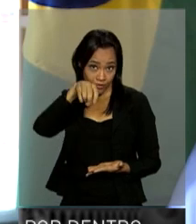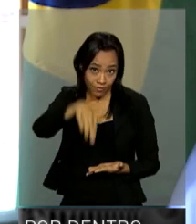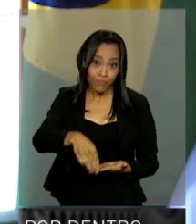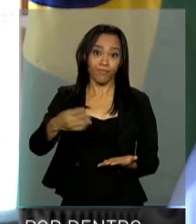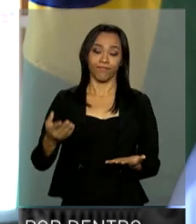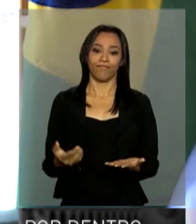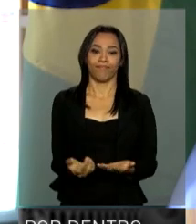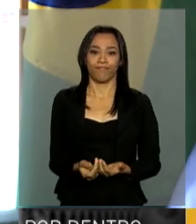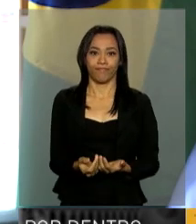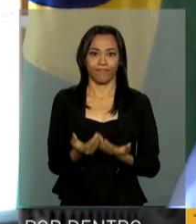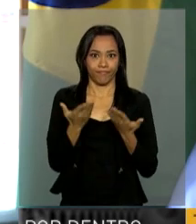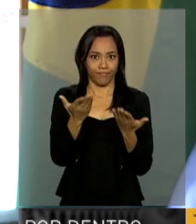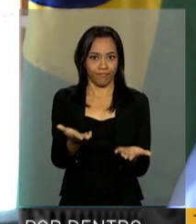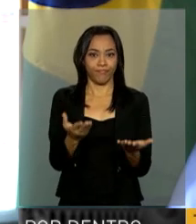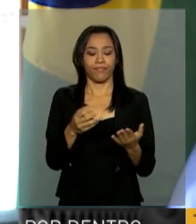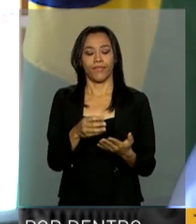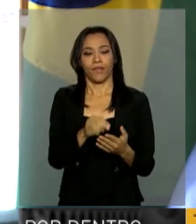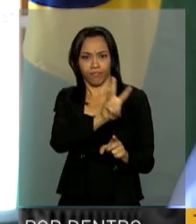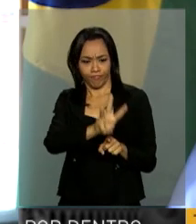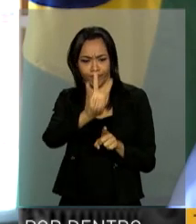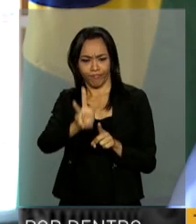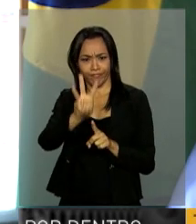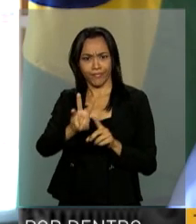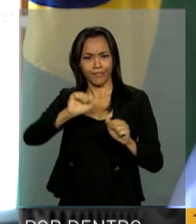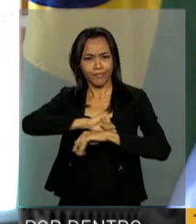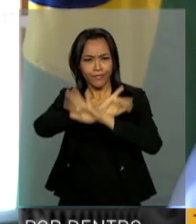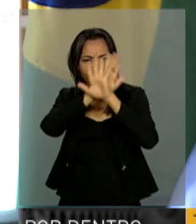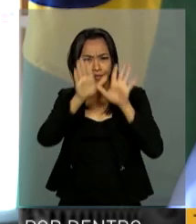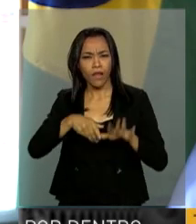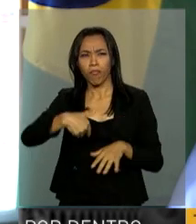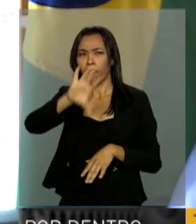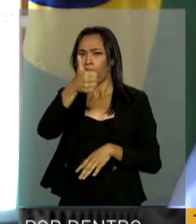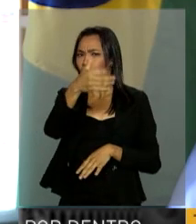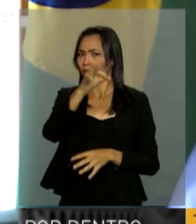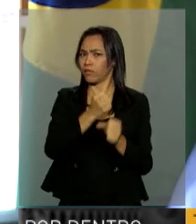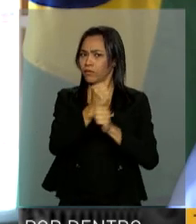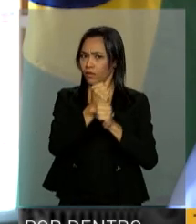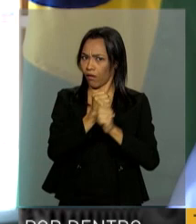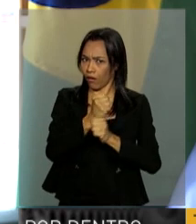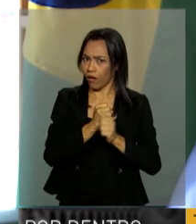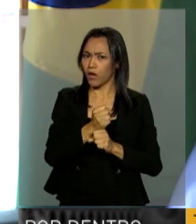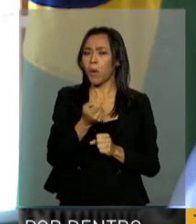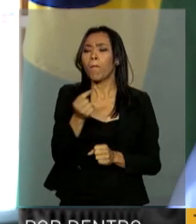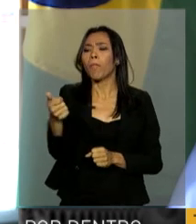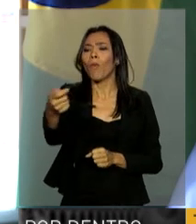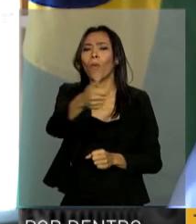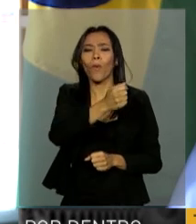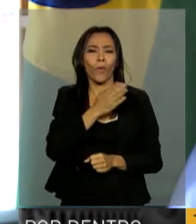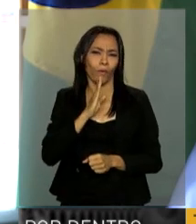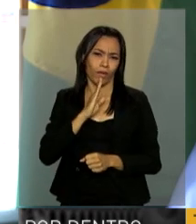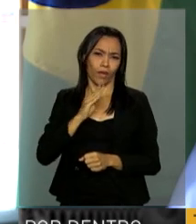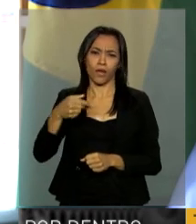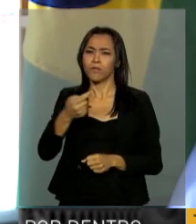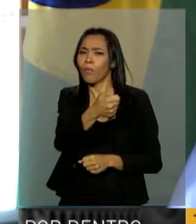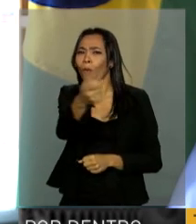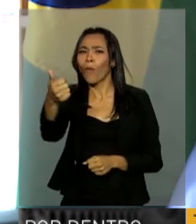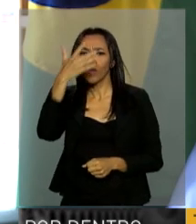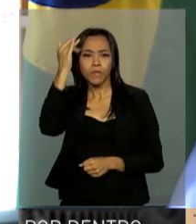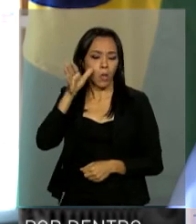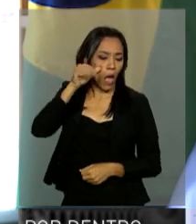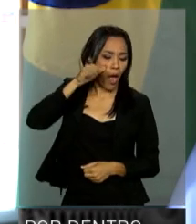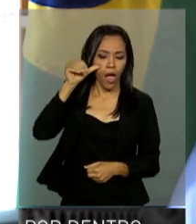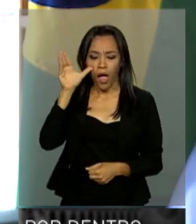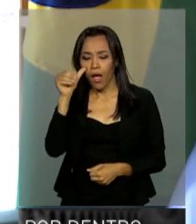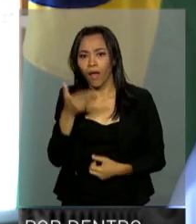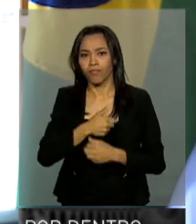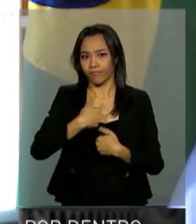O portal da Transparência existe há mais de 10 anos, é riquíssimo, pouco conhecido e pouco explorado pela mídia brasileira.